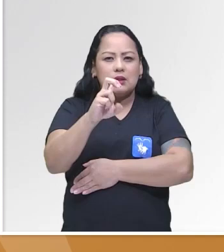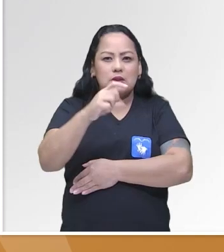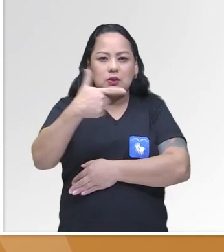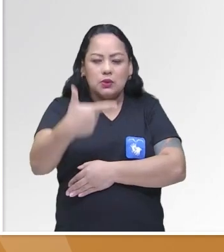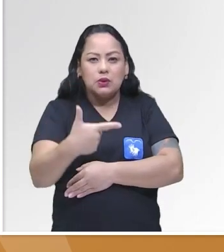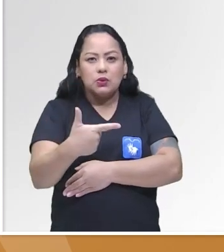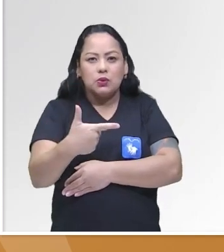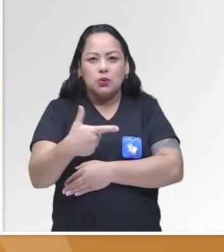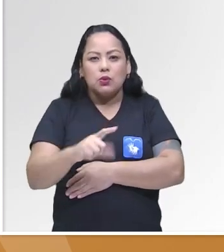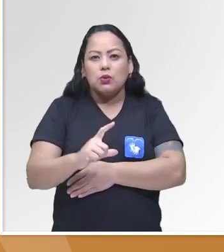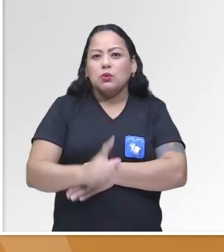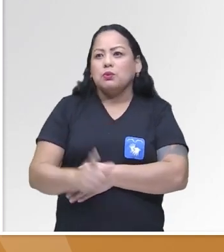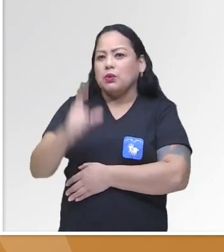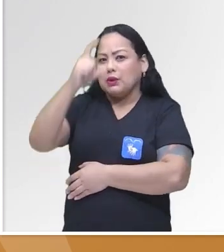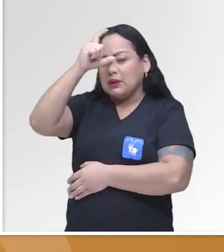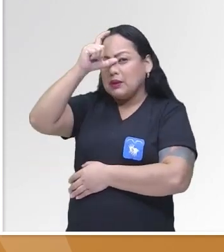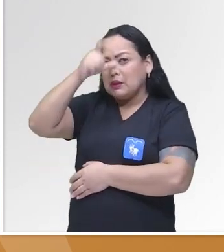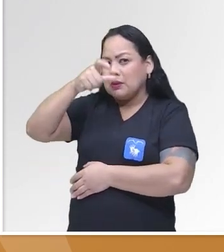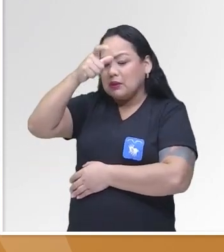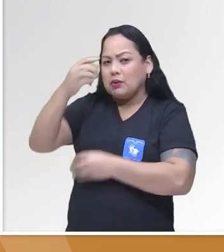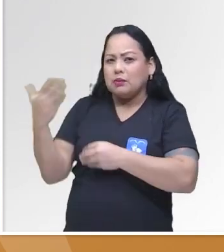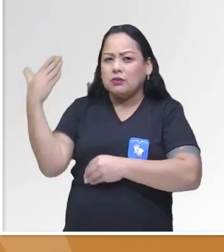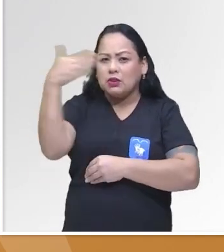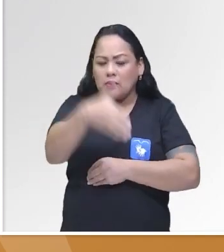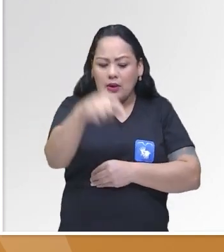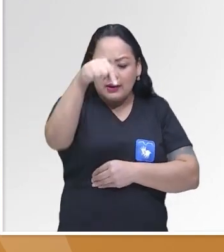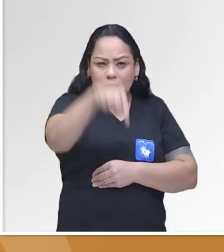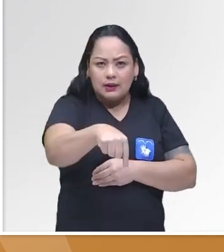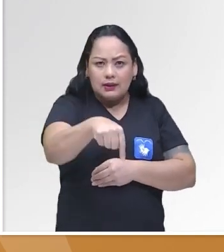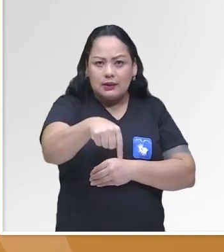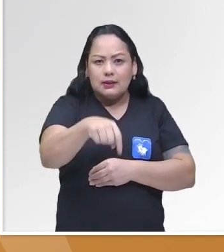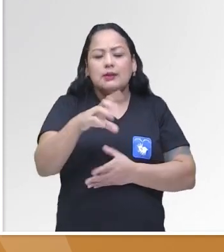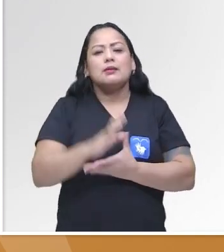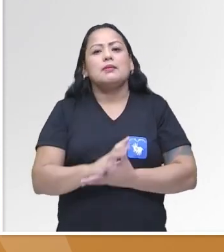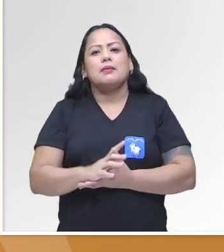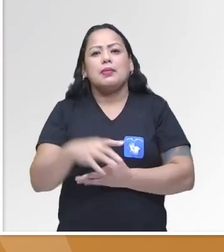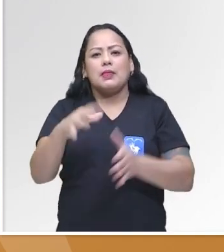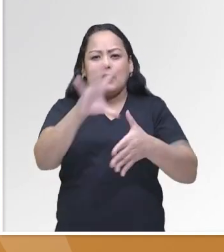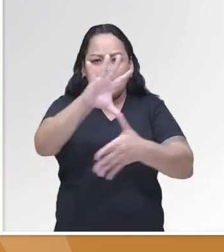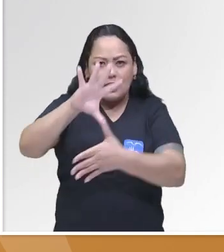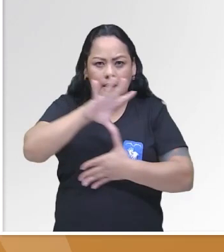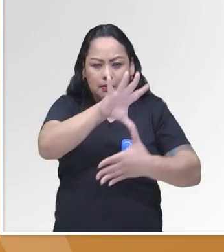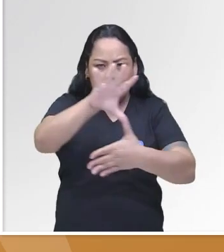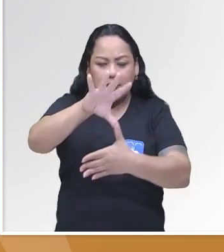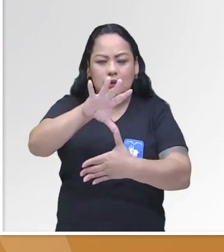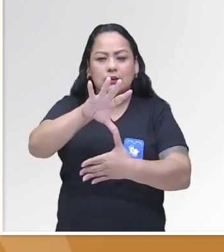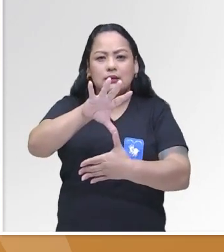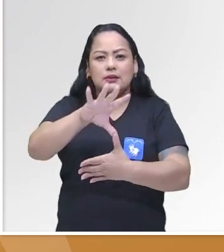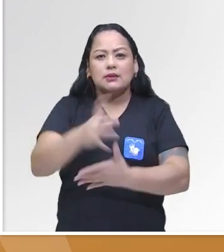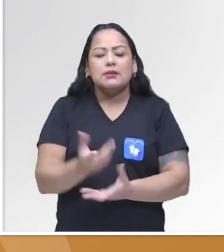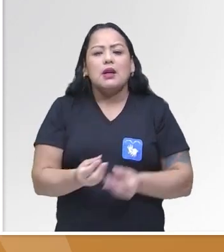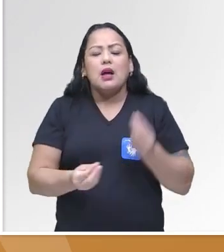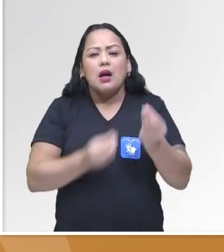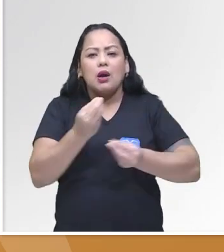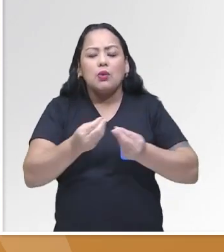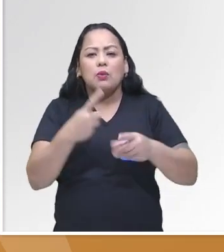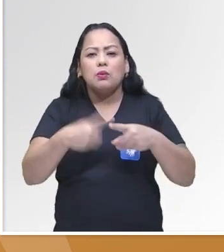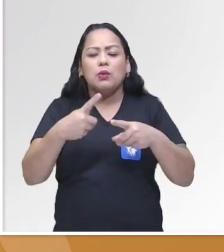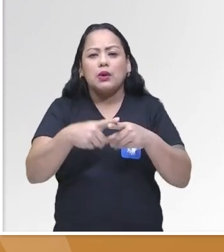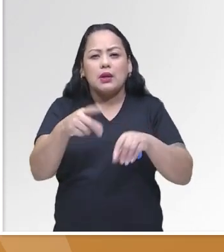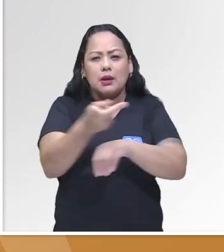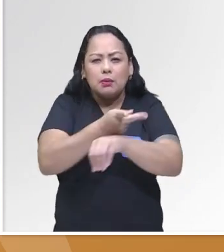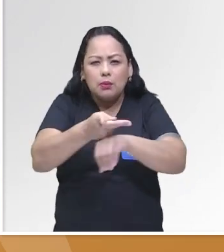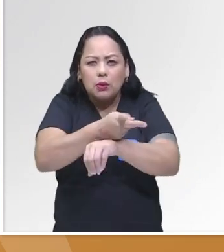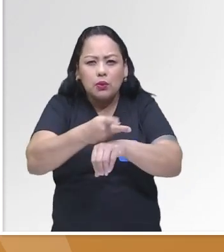ele chega aqui a esse território, ao continente americano, precisamente na América Central. Com o fato de estar procurando